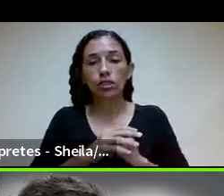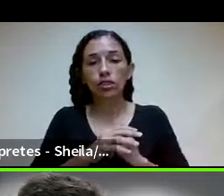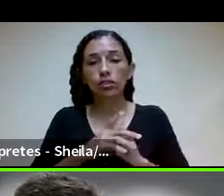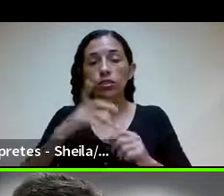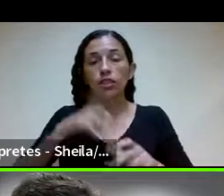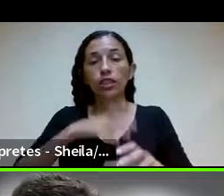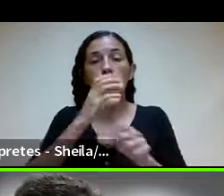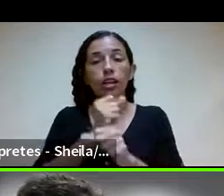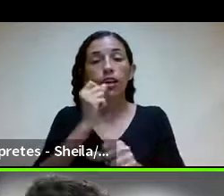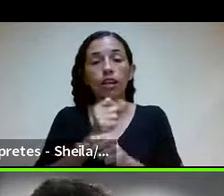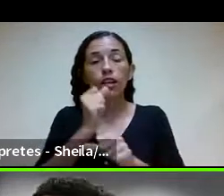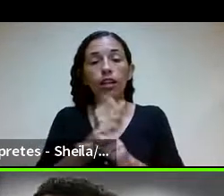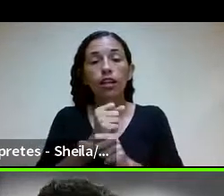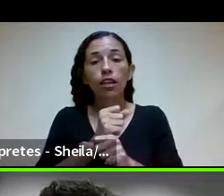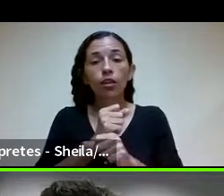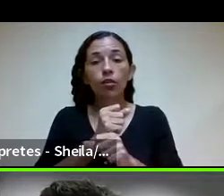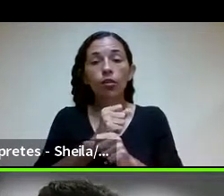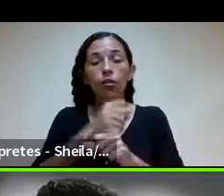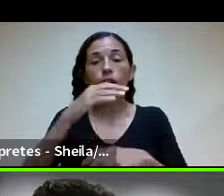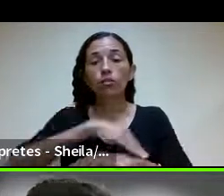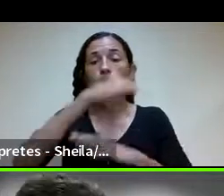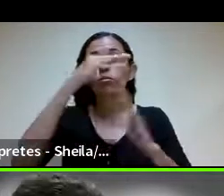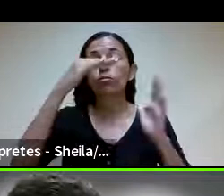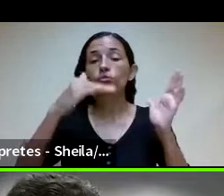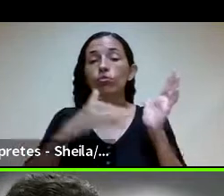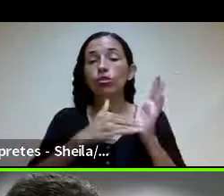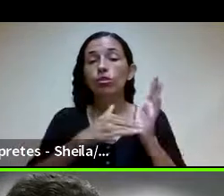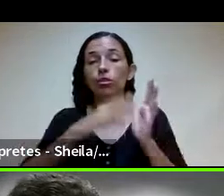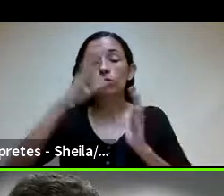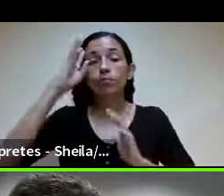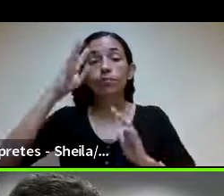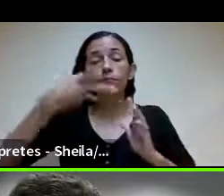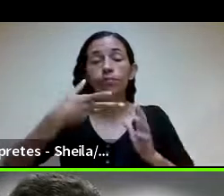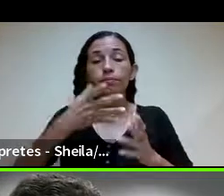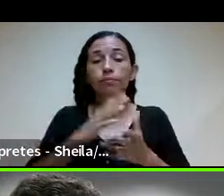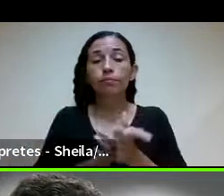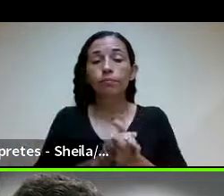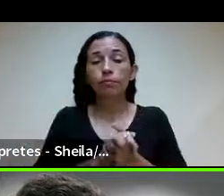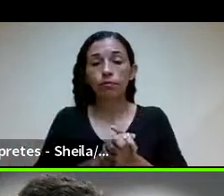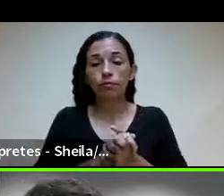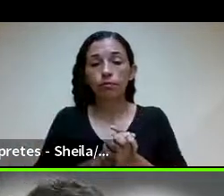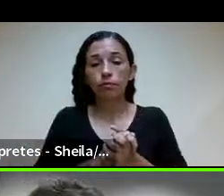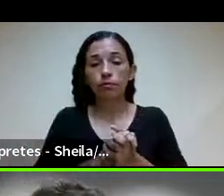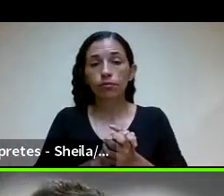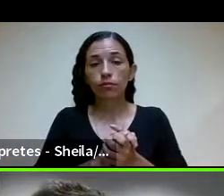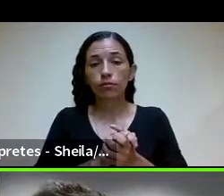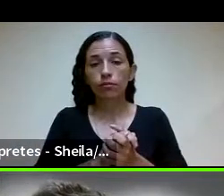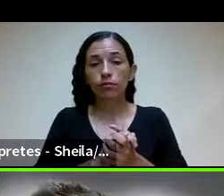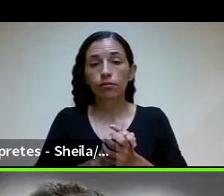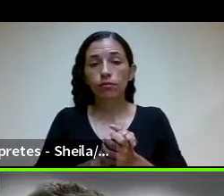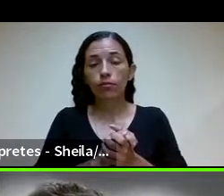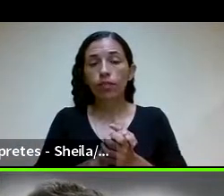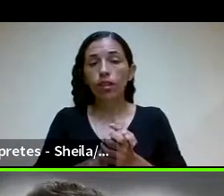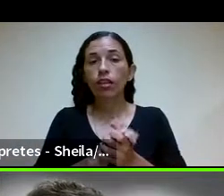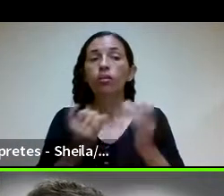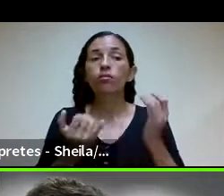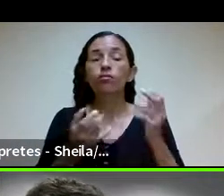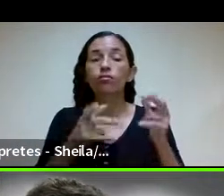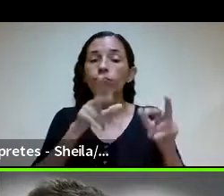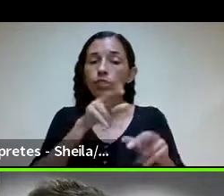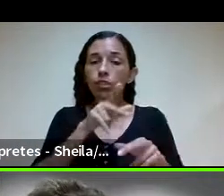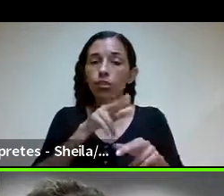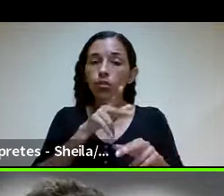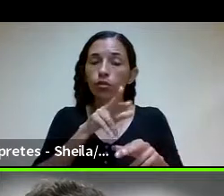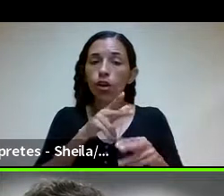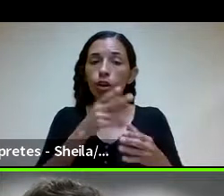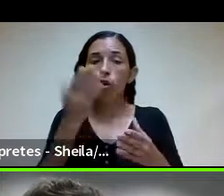calculado em cima dos gastos de campanha contratados, como votado por doutora Tiziana no processo anterior, né? E